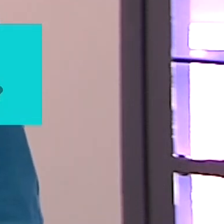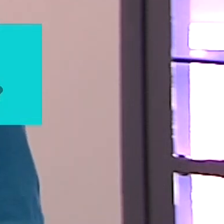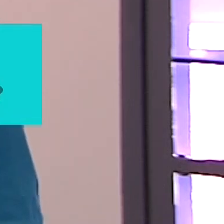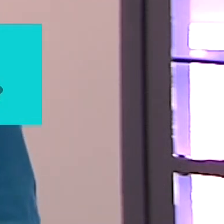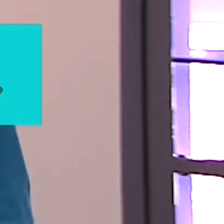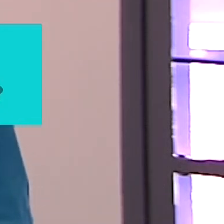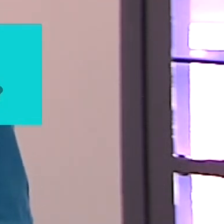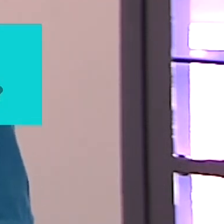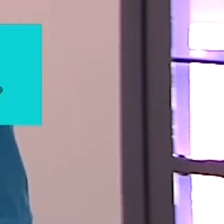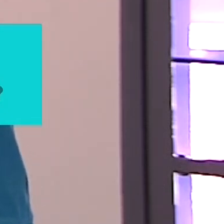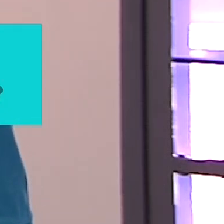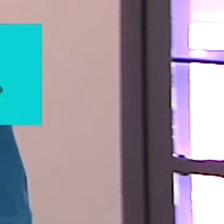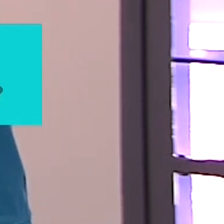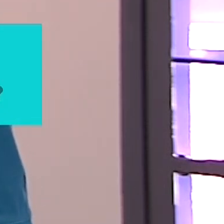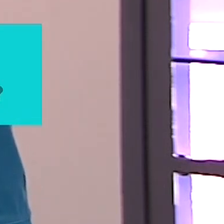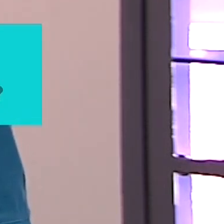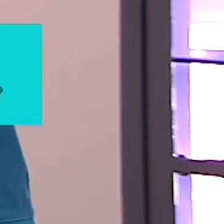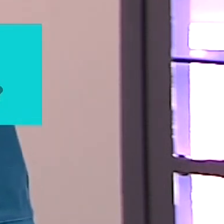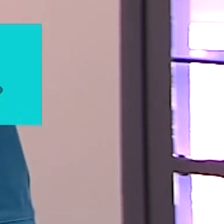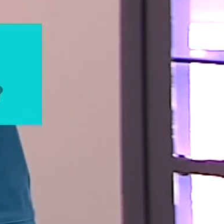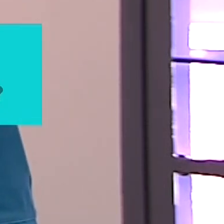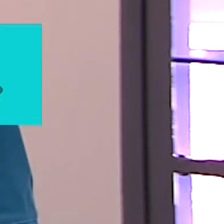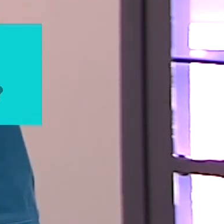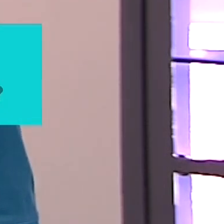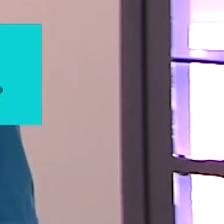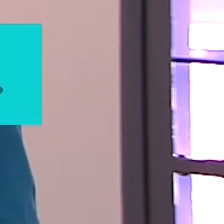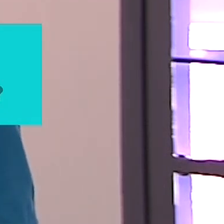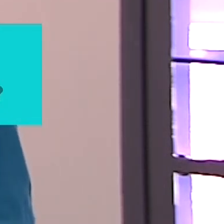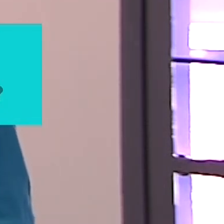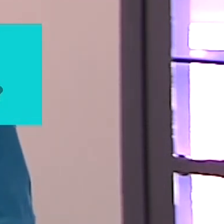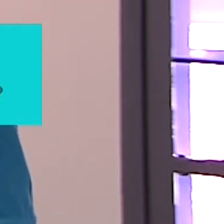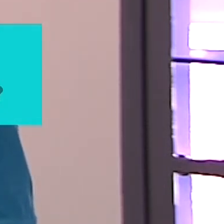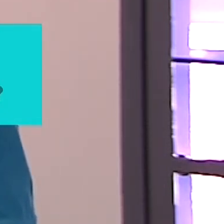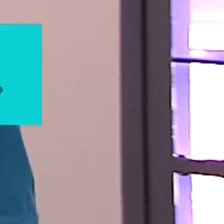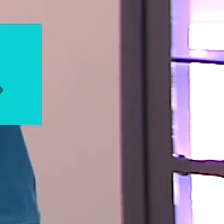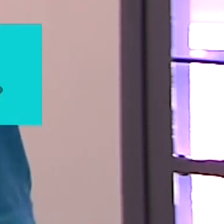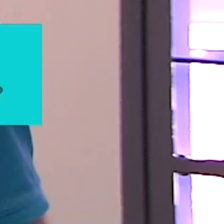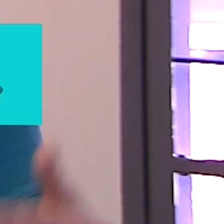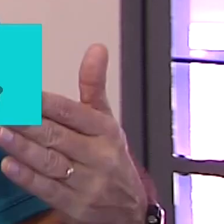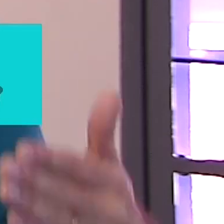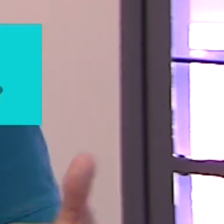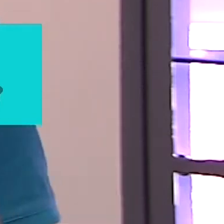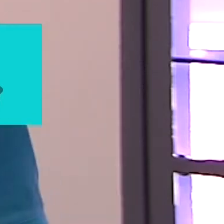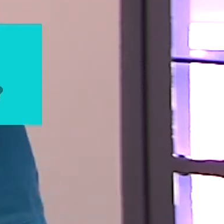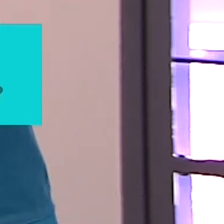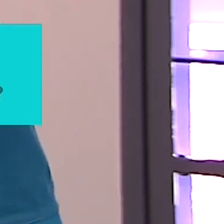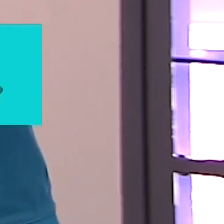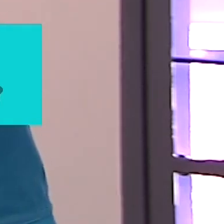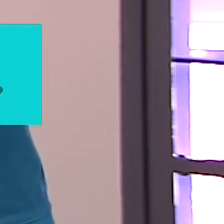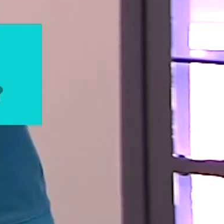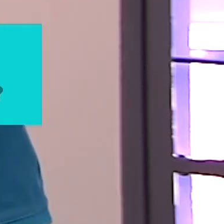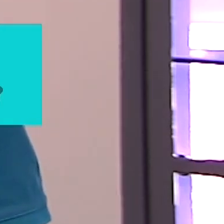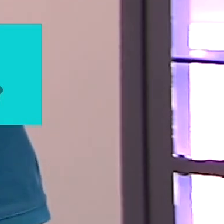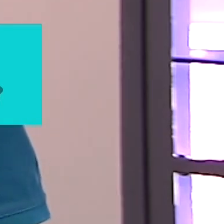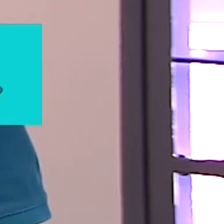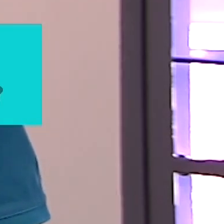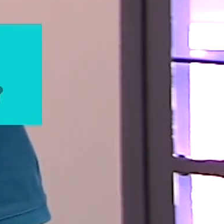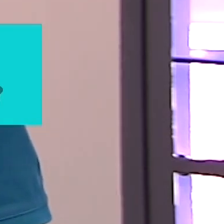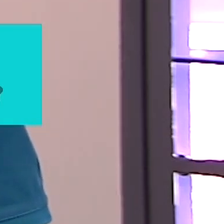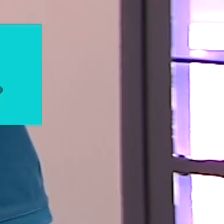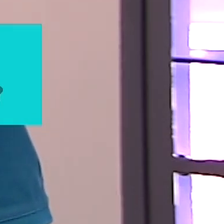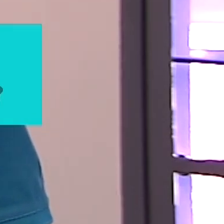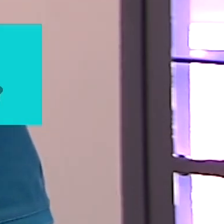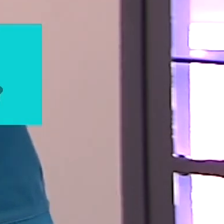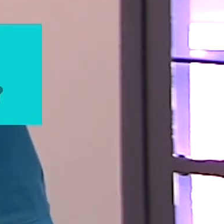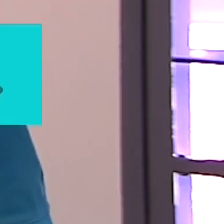ralinho abre e fecha, aquele ralinho escamoteável, eu ter soleira nas portas, eu ter tela nas janelas eventualmente,